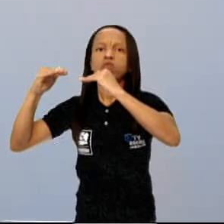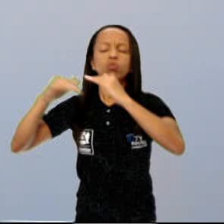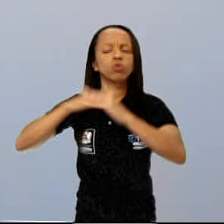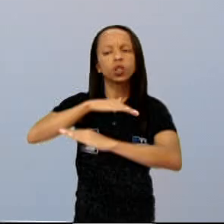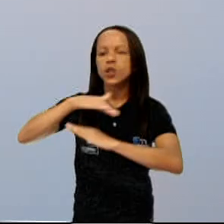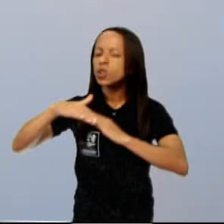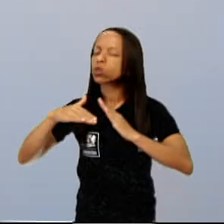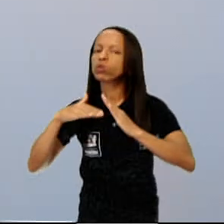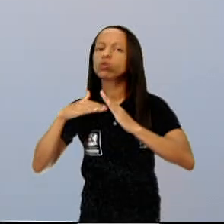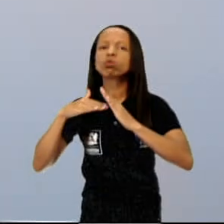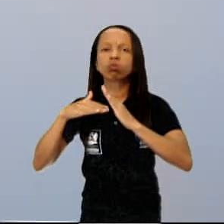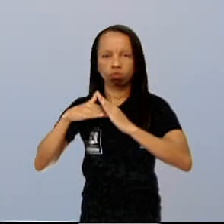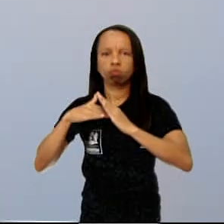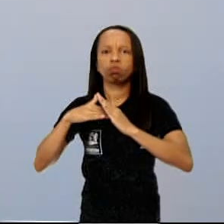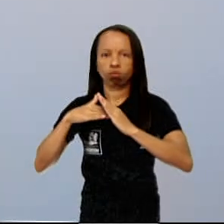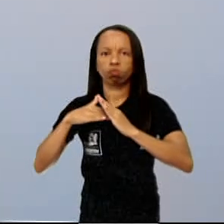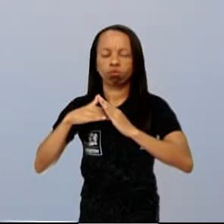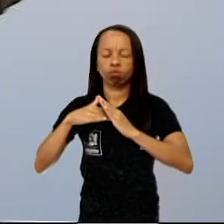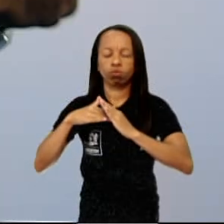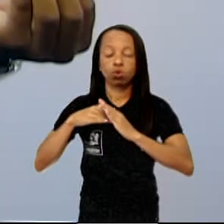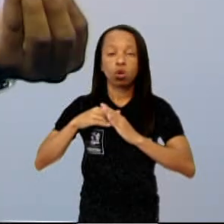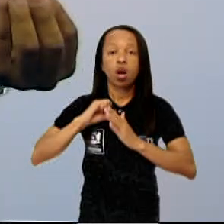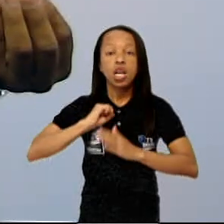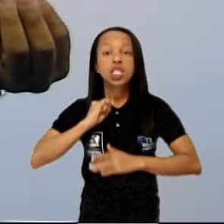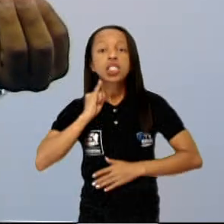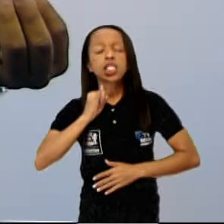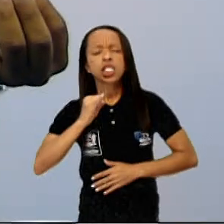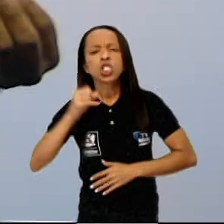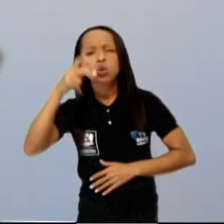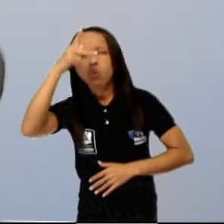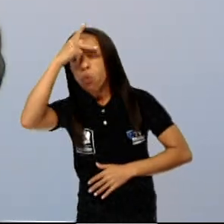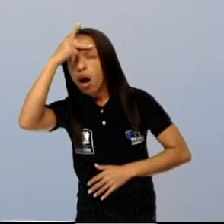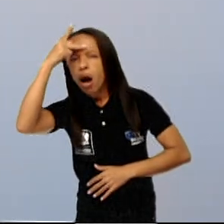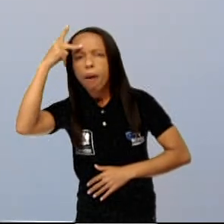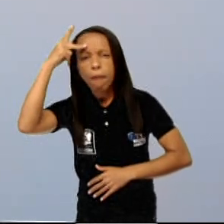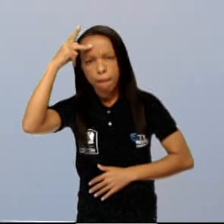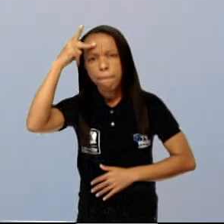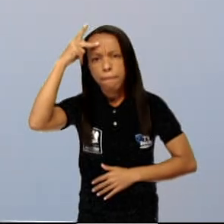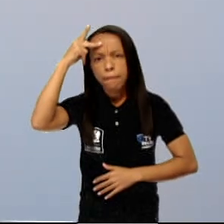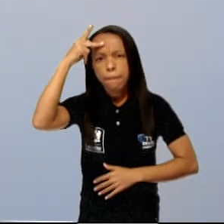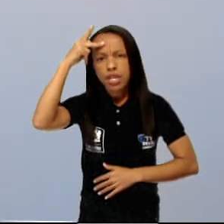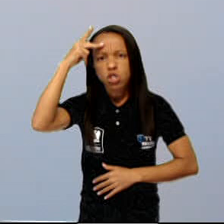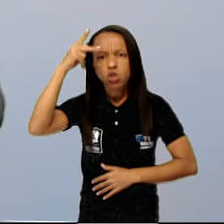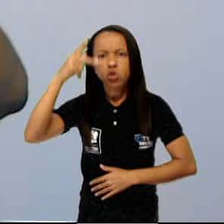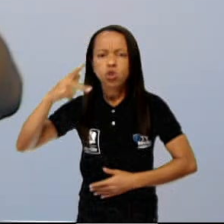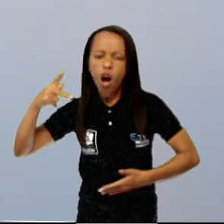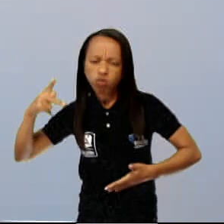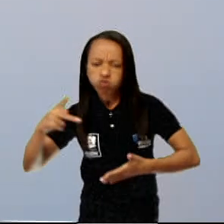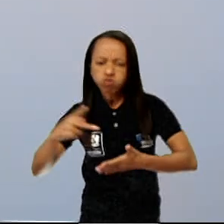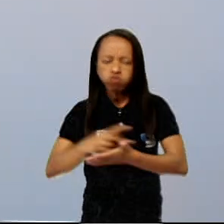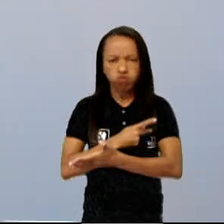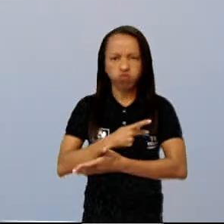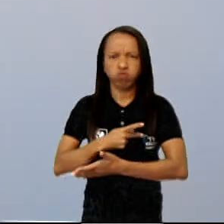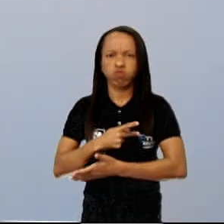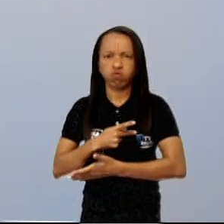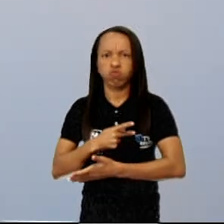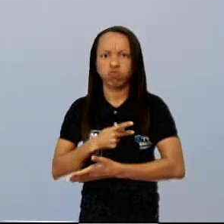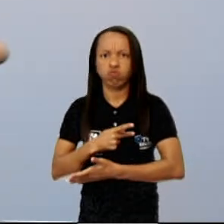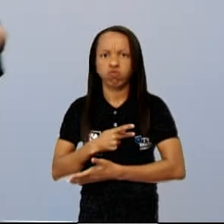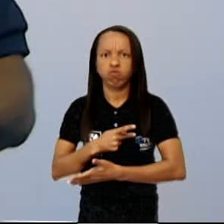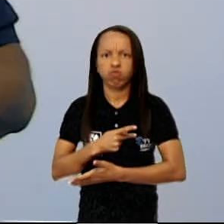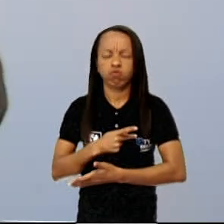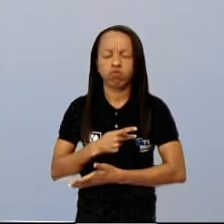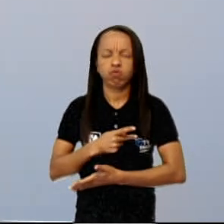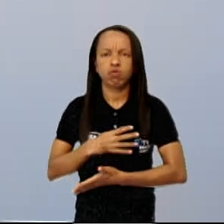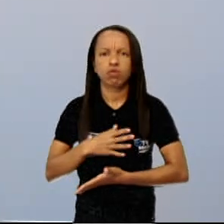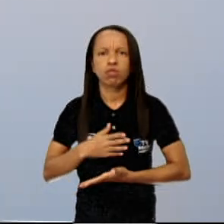crime e ficasse provado que aquela pessoa era criminosa, o resultado da justiça poderia ser diferente se a vontade do rei